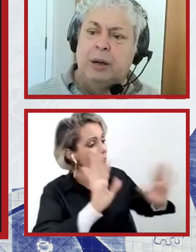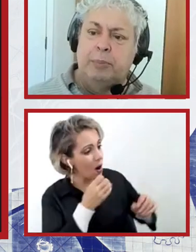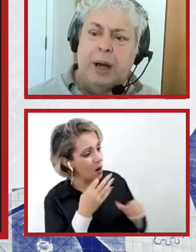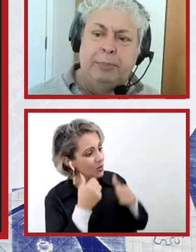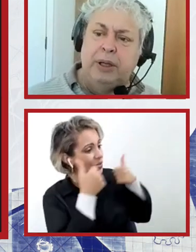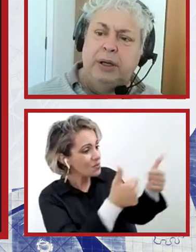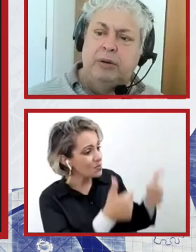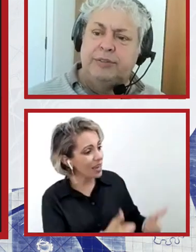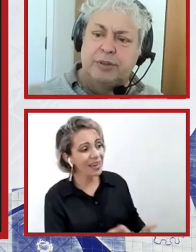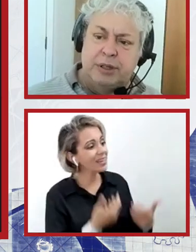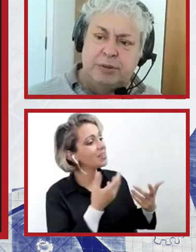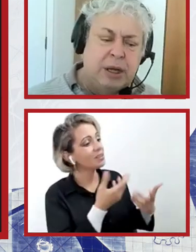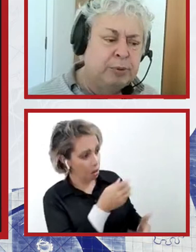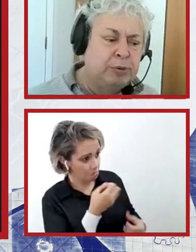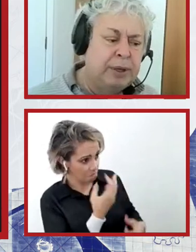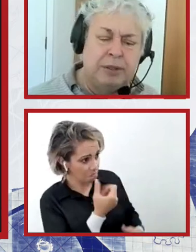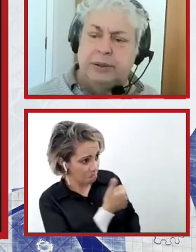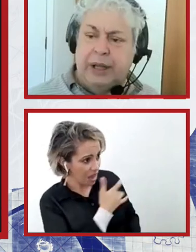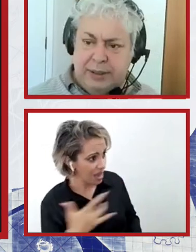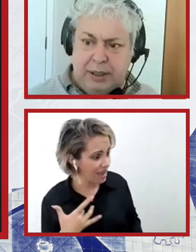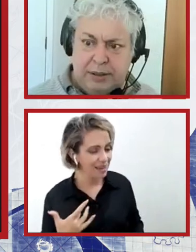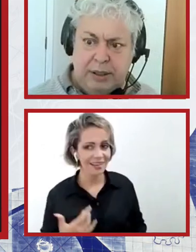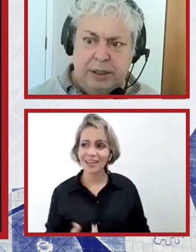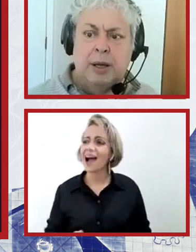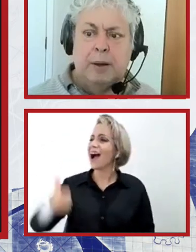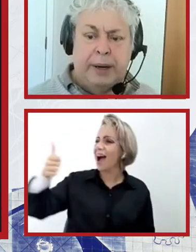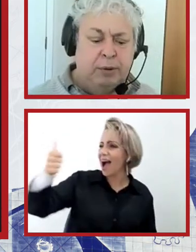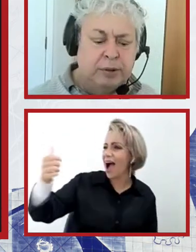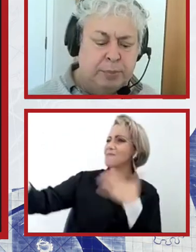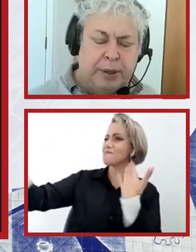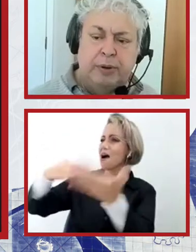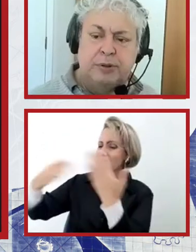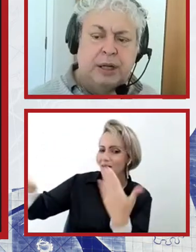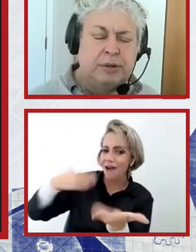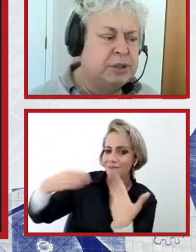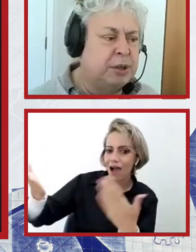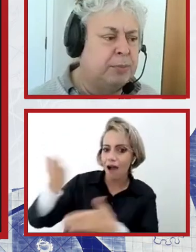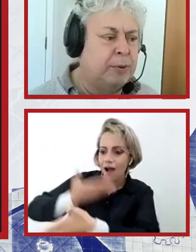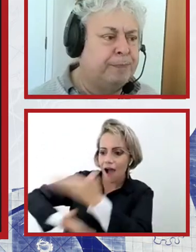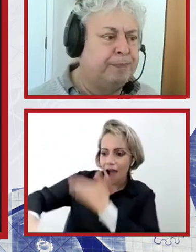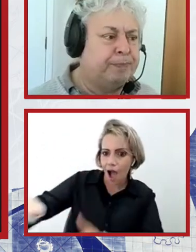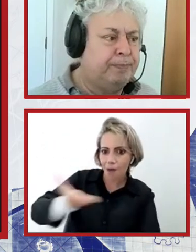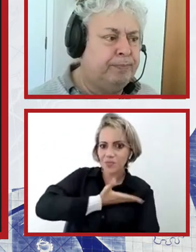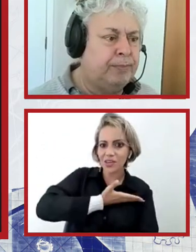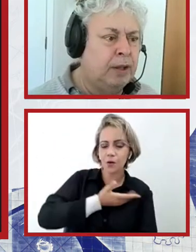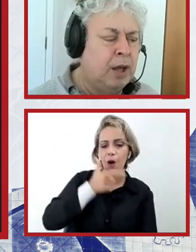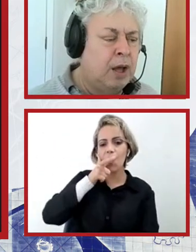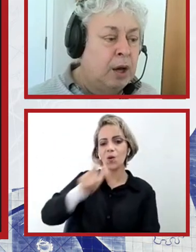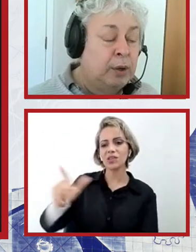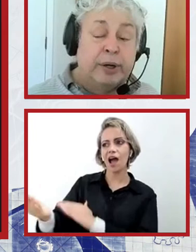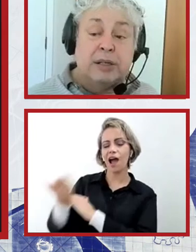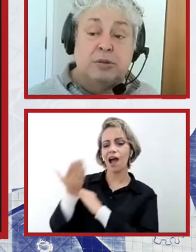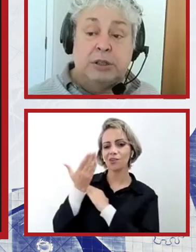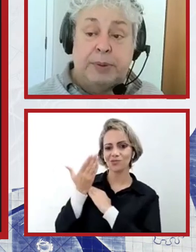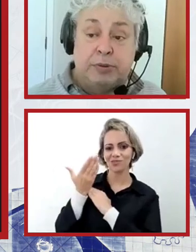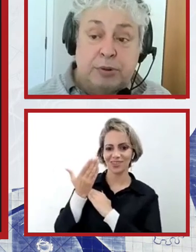vão se tornar amigos e vão se ajudar mutuamente. Tem que ser assim para que o resultado seja bom. No caso das